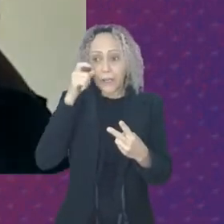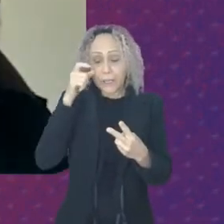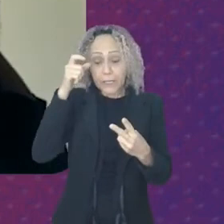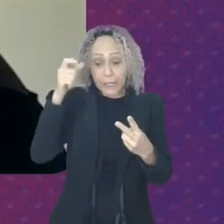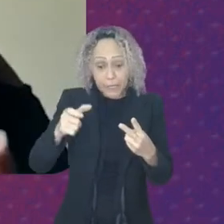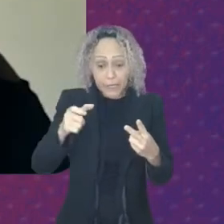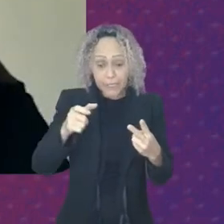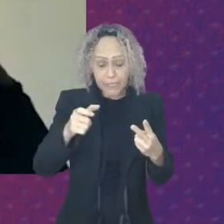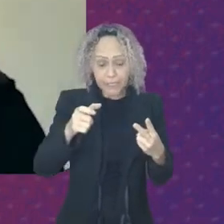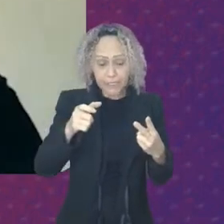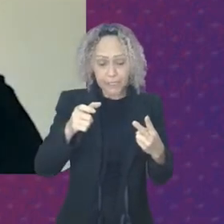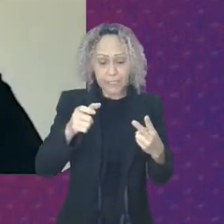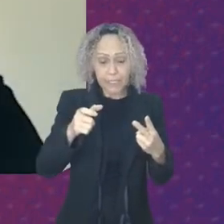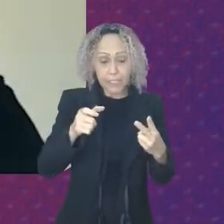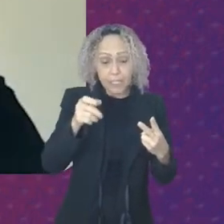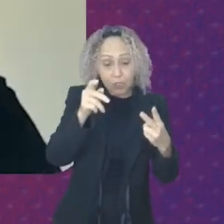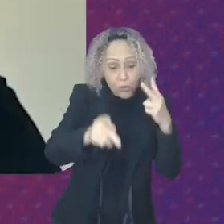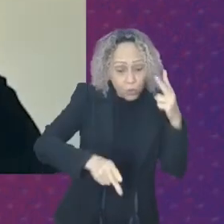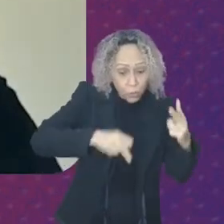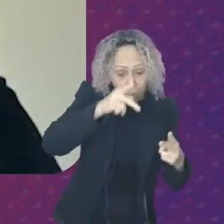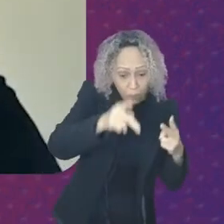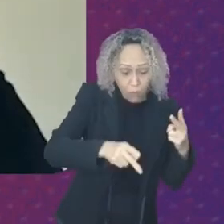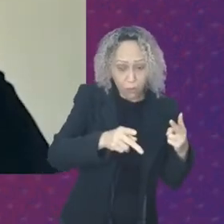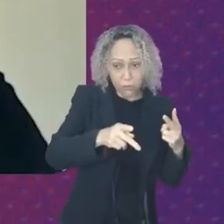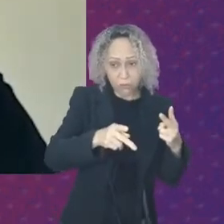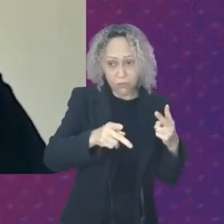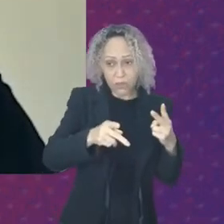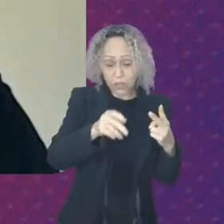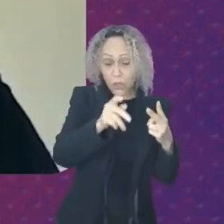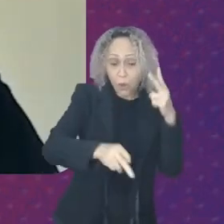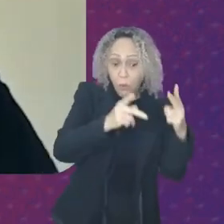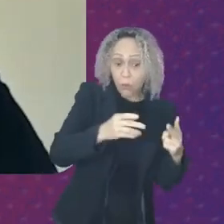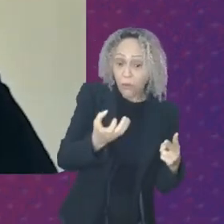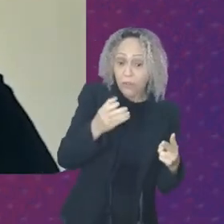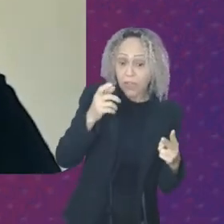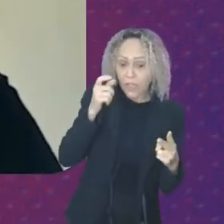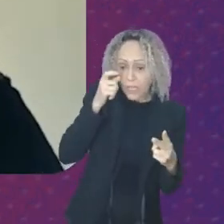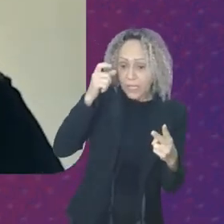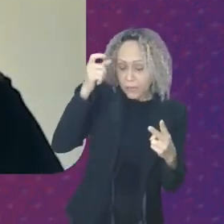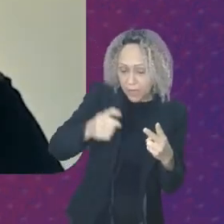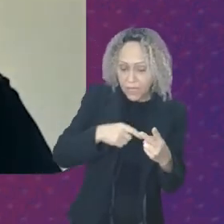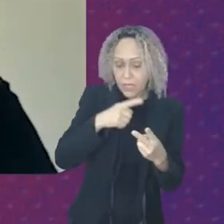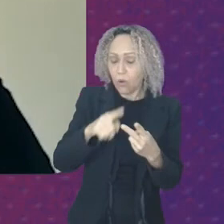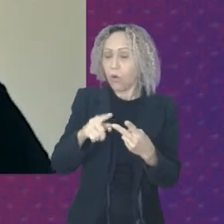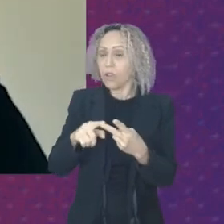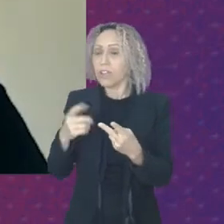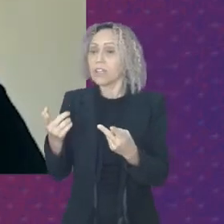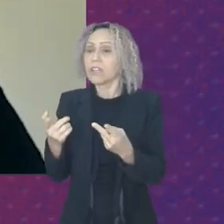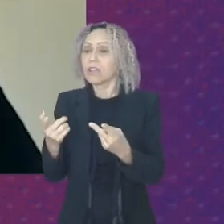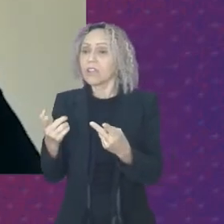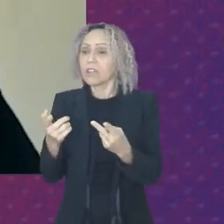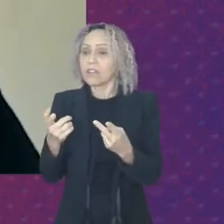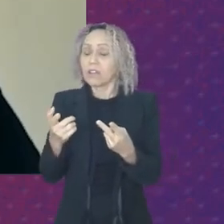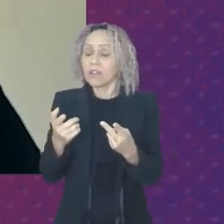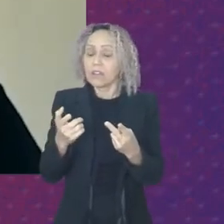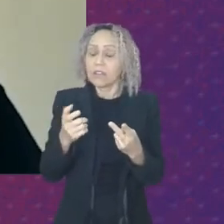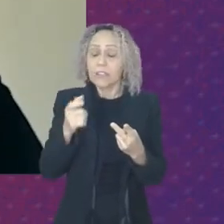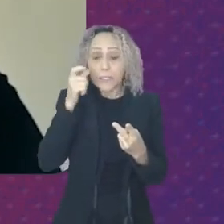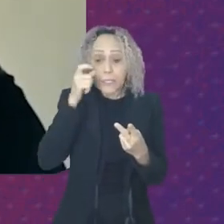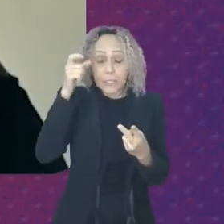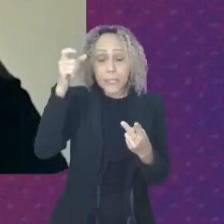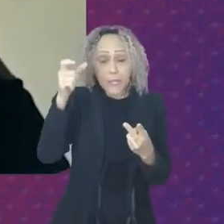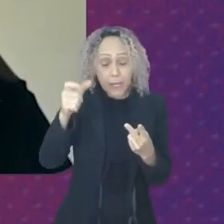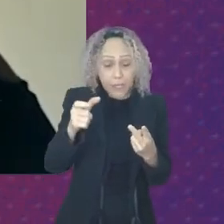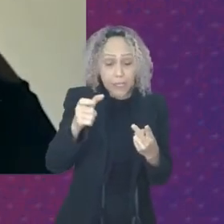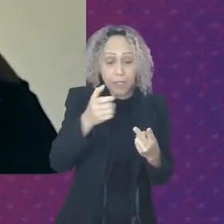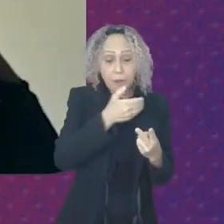do público. Tem que ser avaliado as duas coisas. O que é de interesse público é o que tem a ver com toda a sociedade. O que